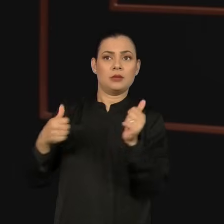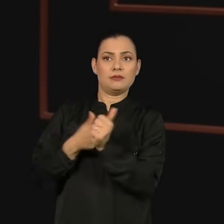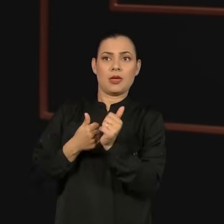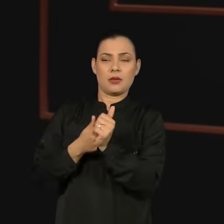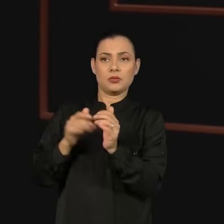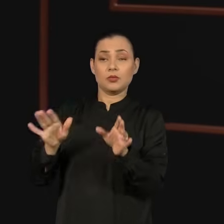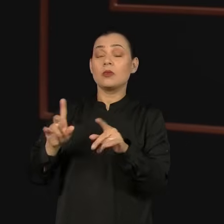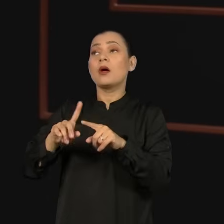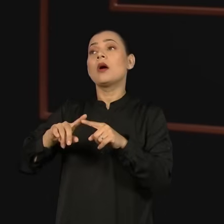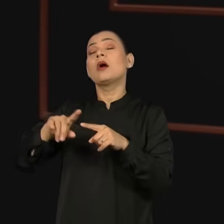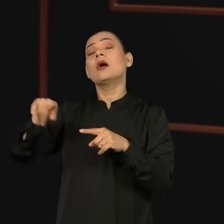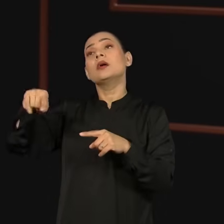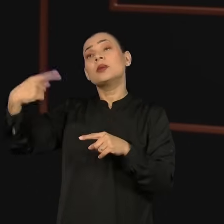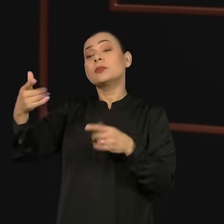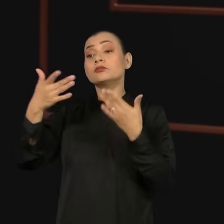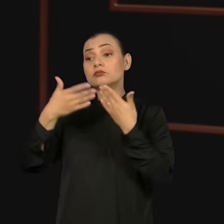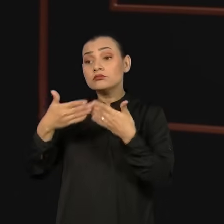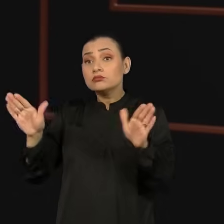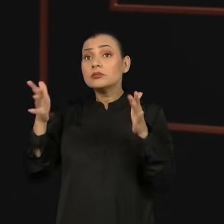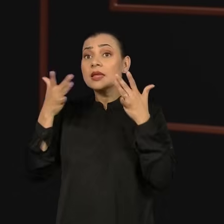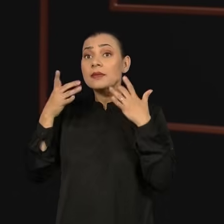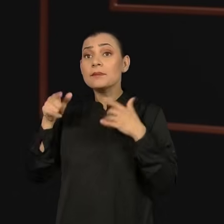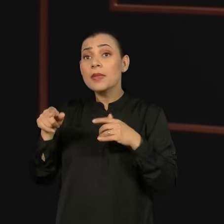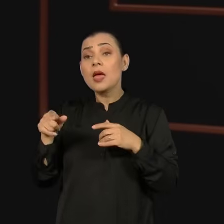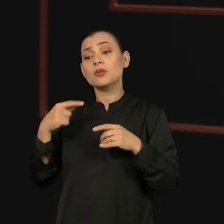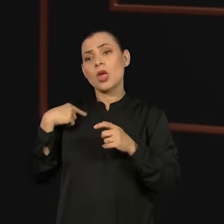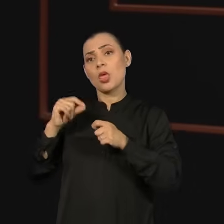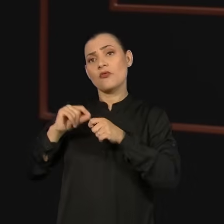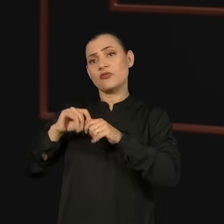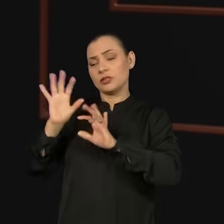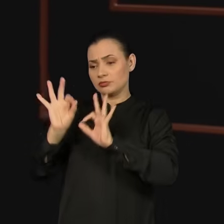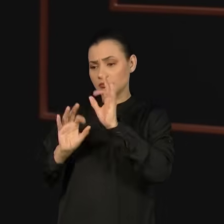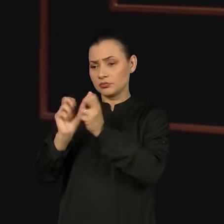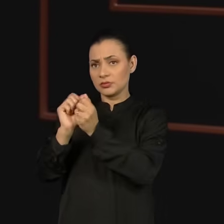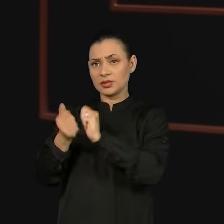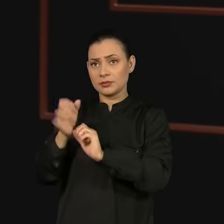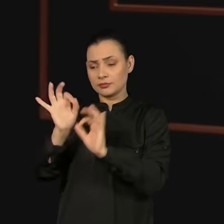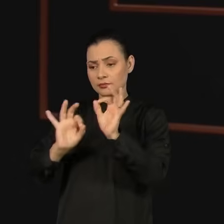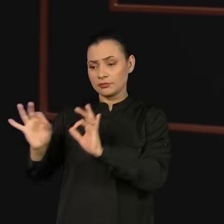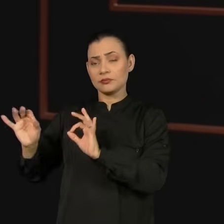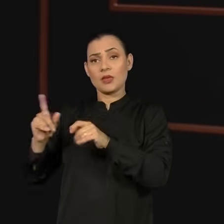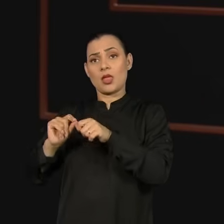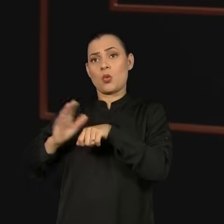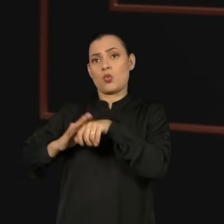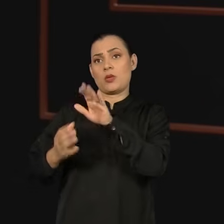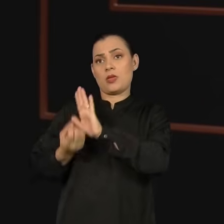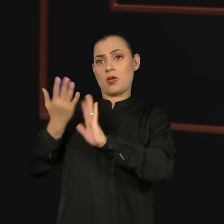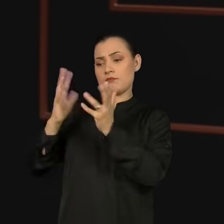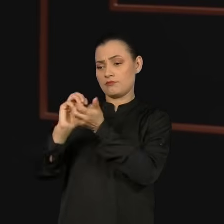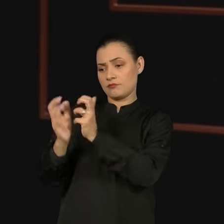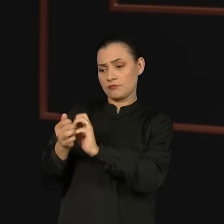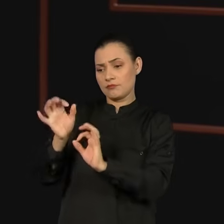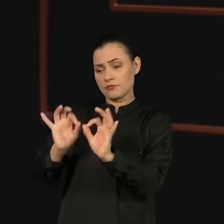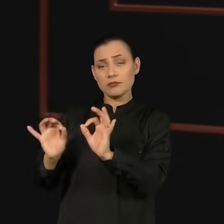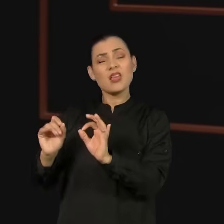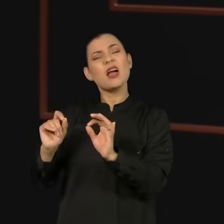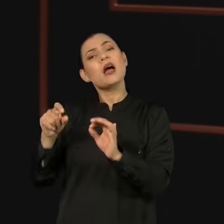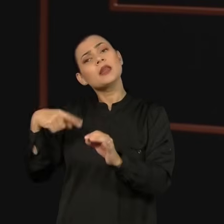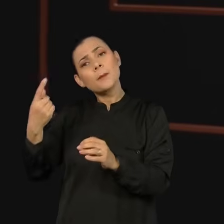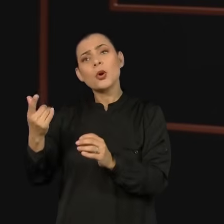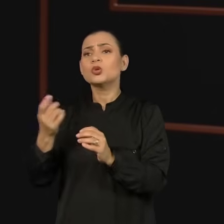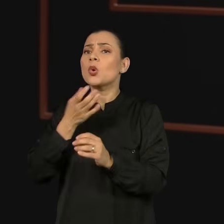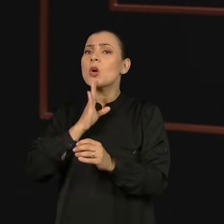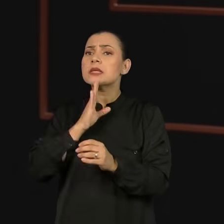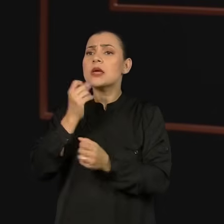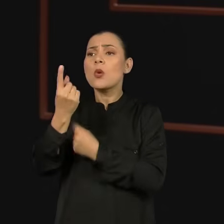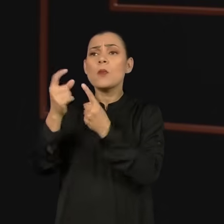estrear uma peça, e eu fiz lá uns objetos de cenário. E aí eu, mais ou menos, conheci as pessoas